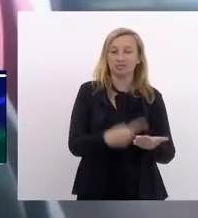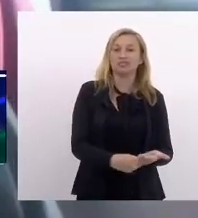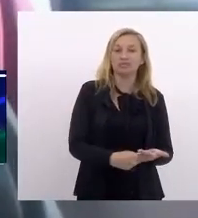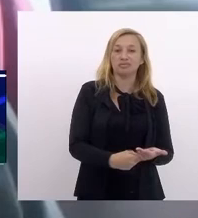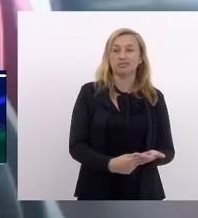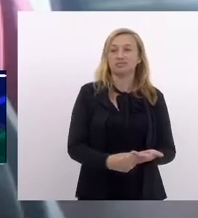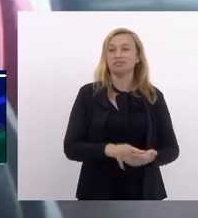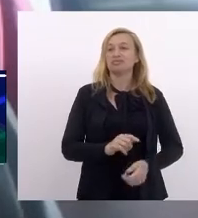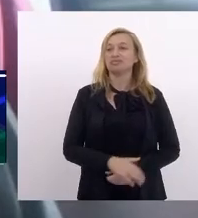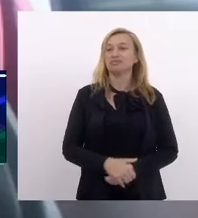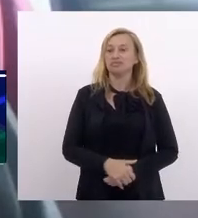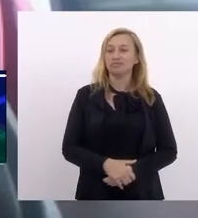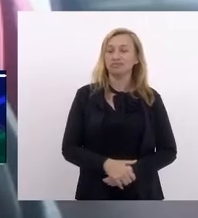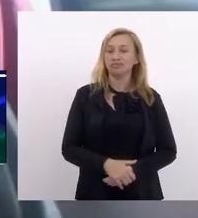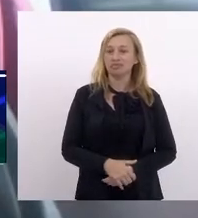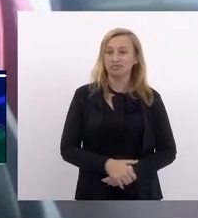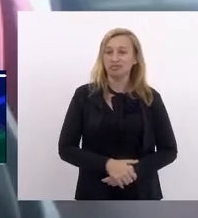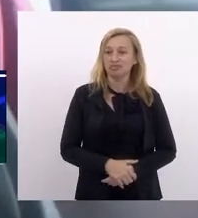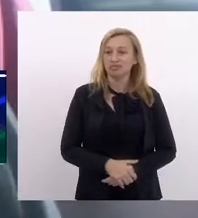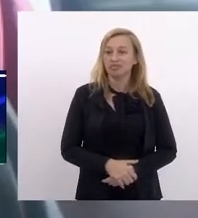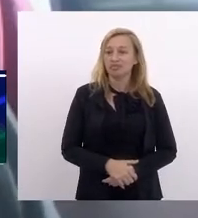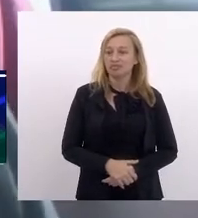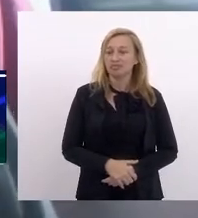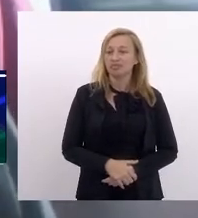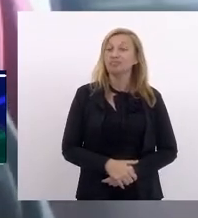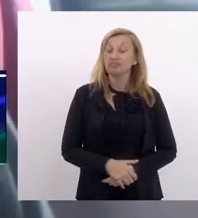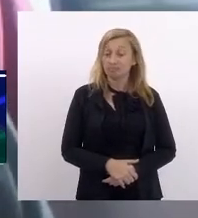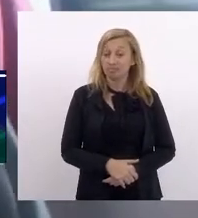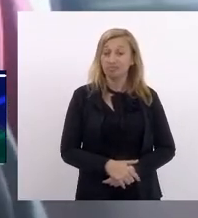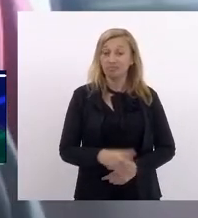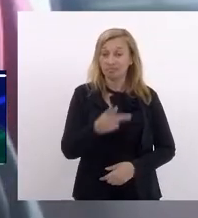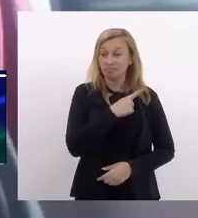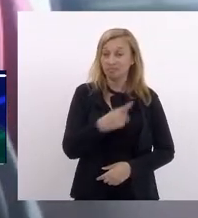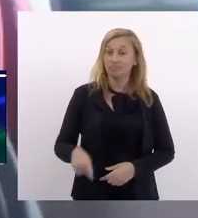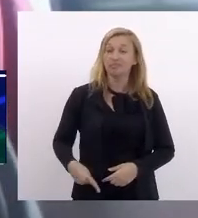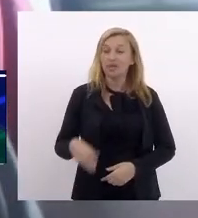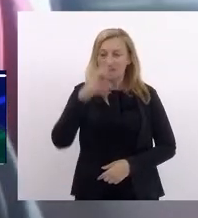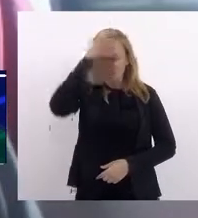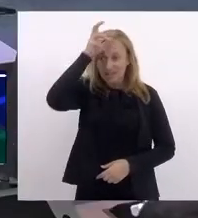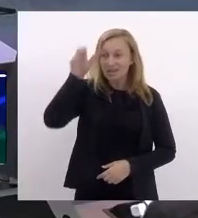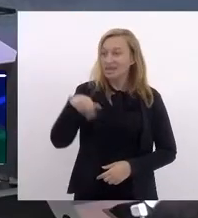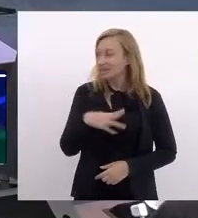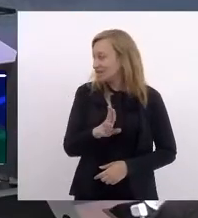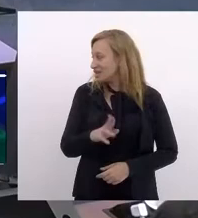Sim, faremos valer esses compromissos. Era isso, presidente, te ajudo.